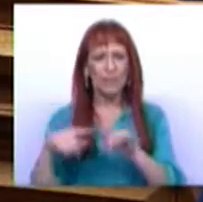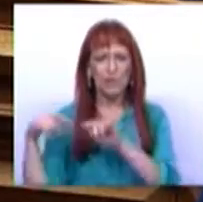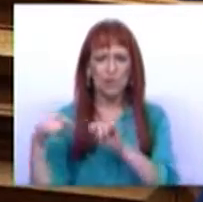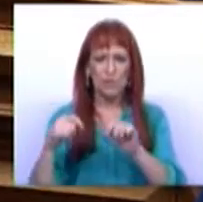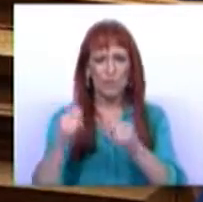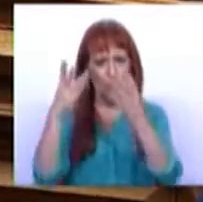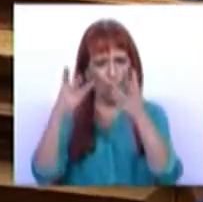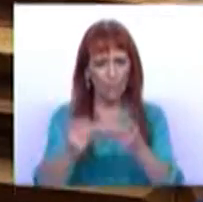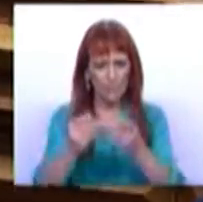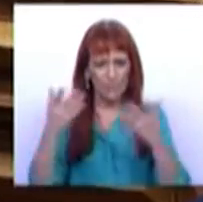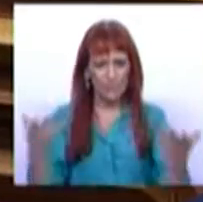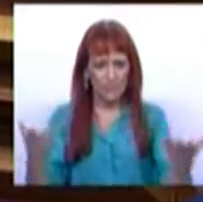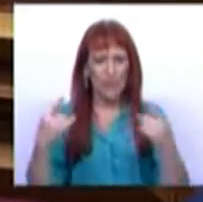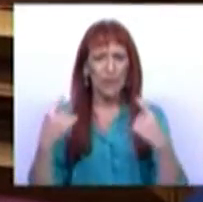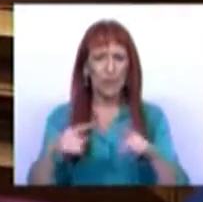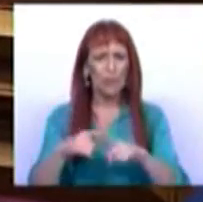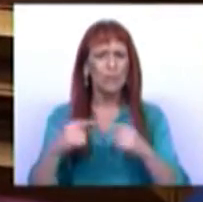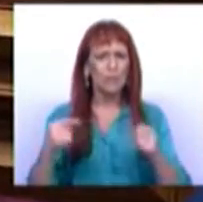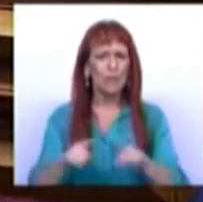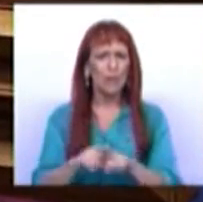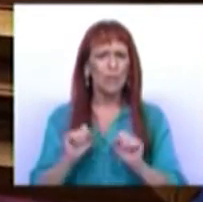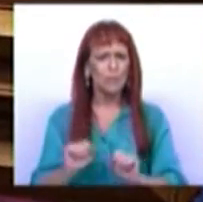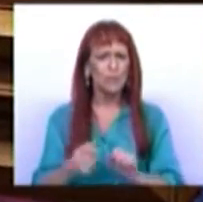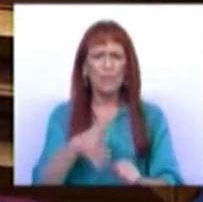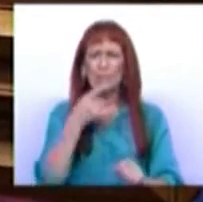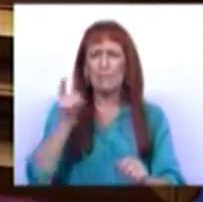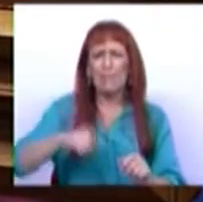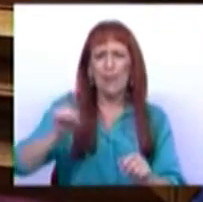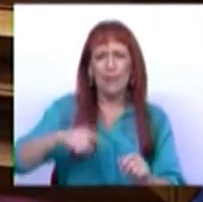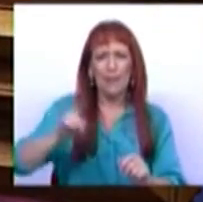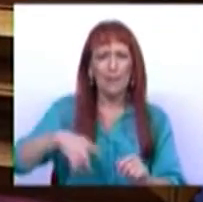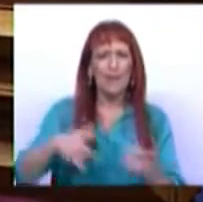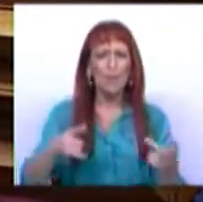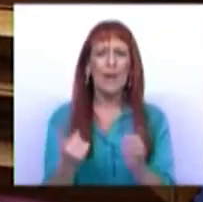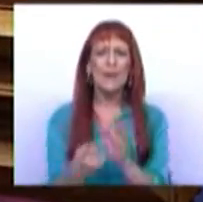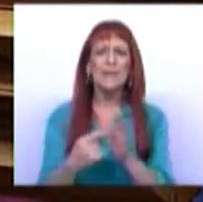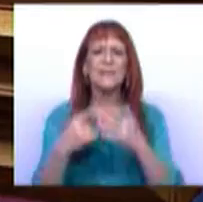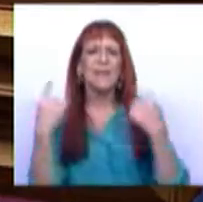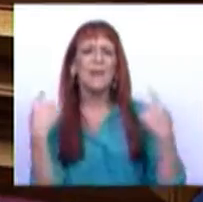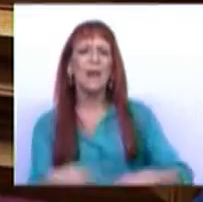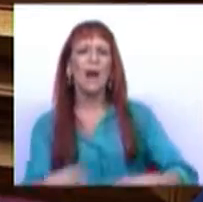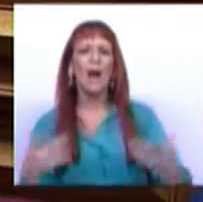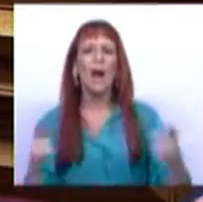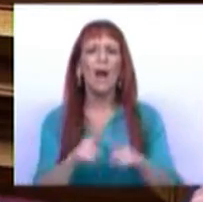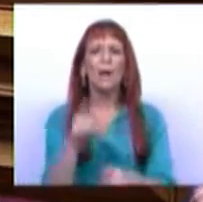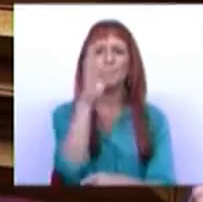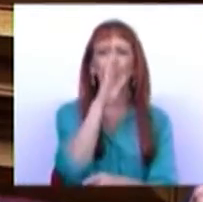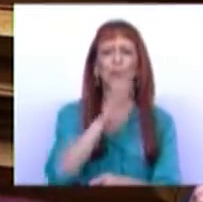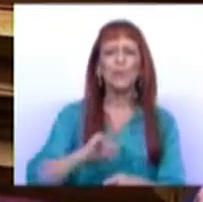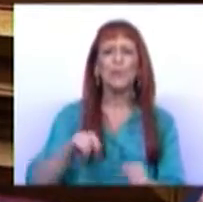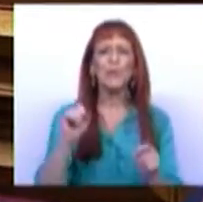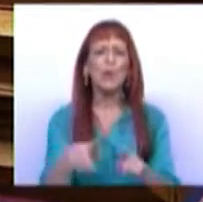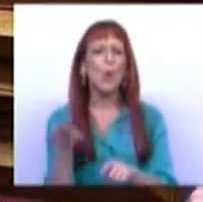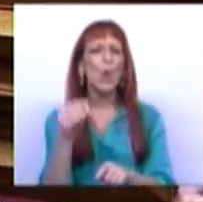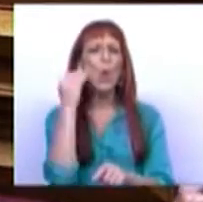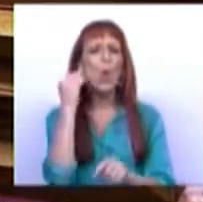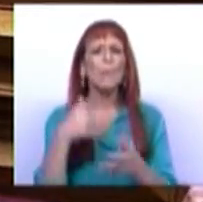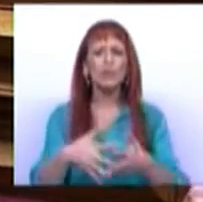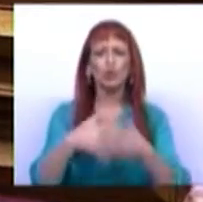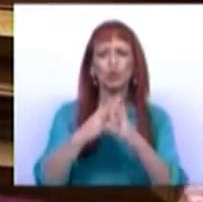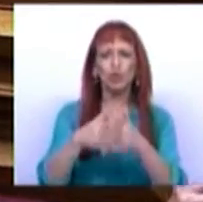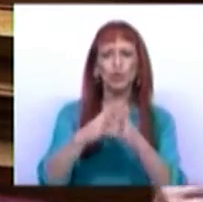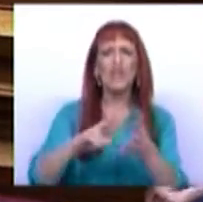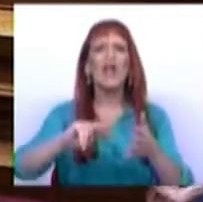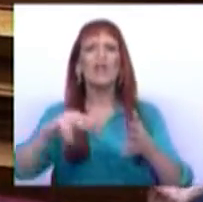deste orçamento, tem sido argumento recorrente a necessidade de implementarmos reformas